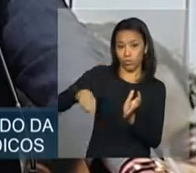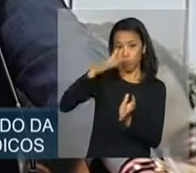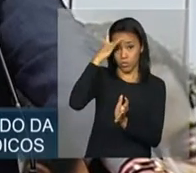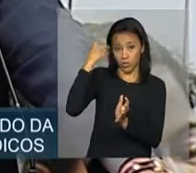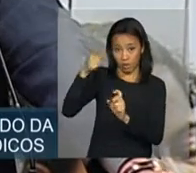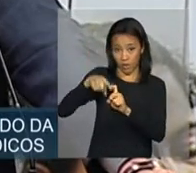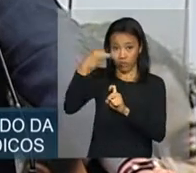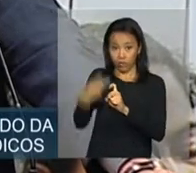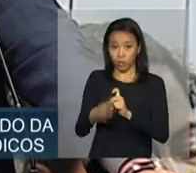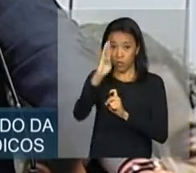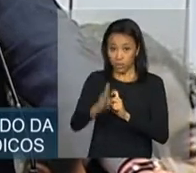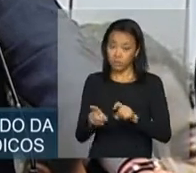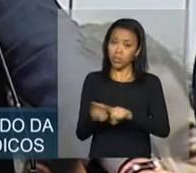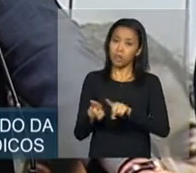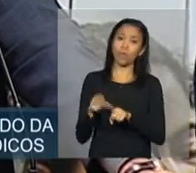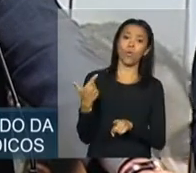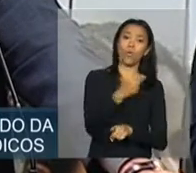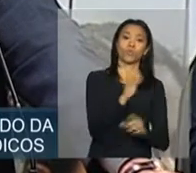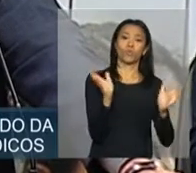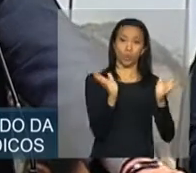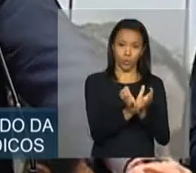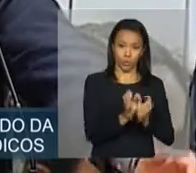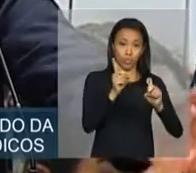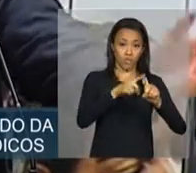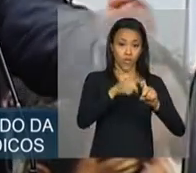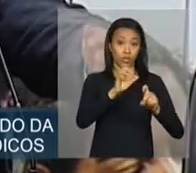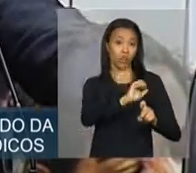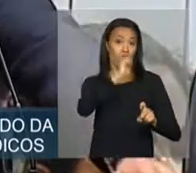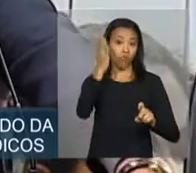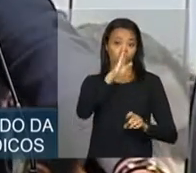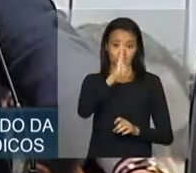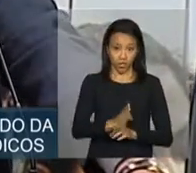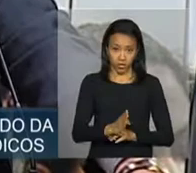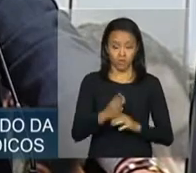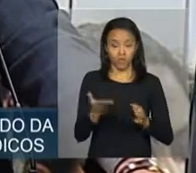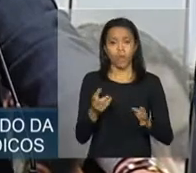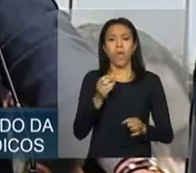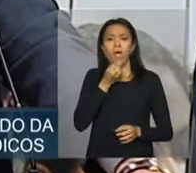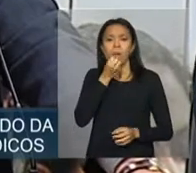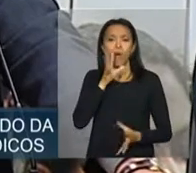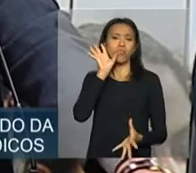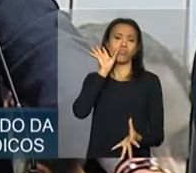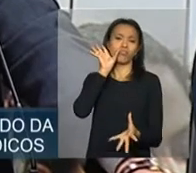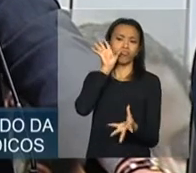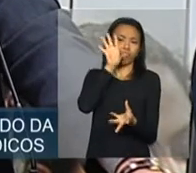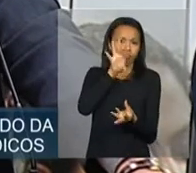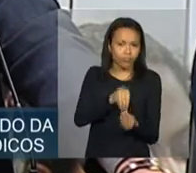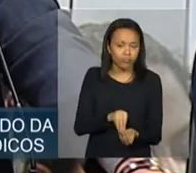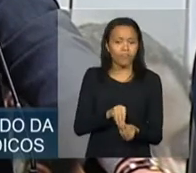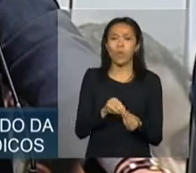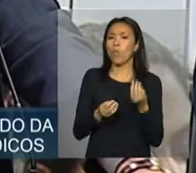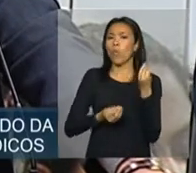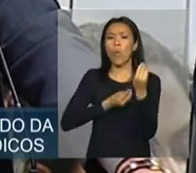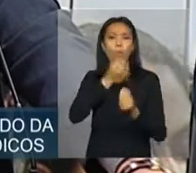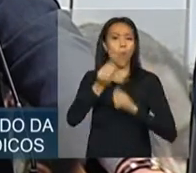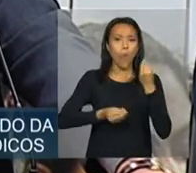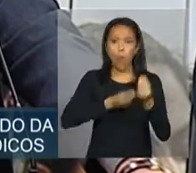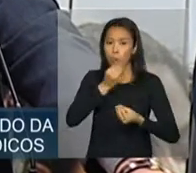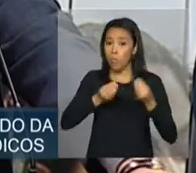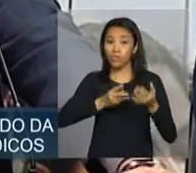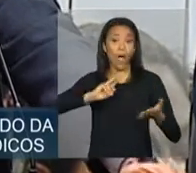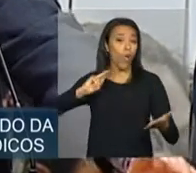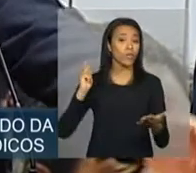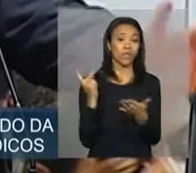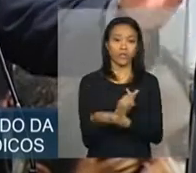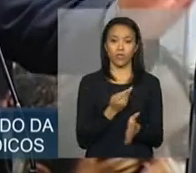Estrangeiros pode passar bom quando vocês tem conhecimento é bom fazer uma retrospectiva rápida da linha do tempo e dos